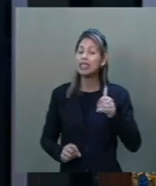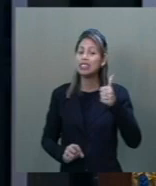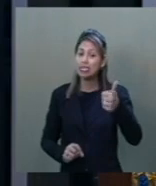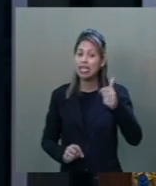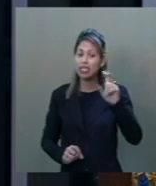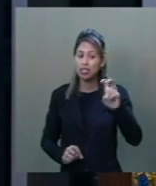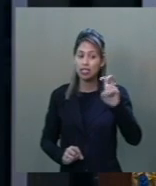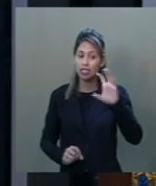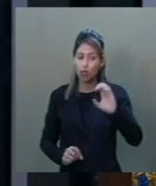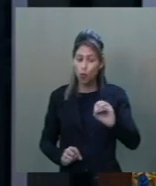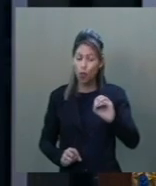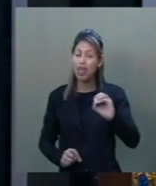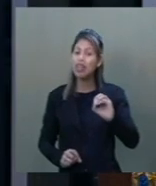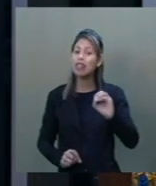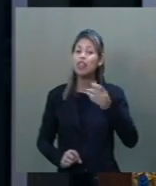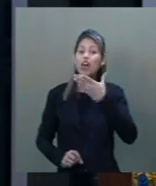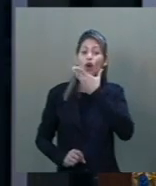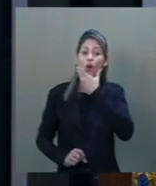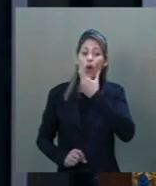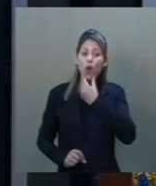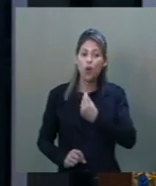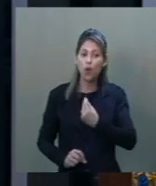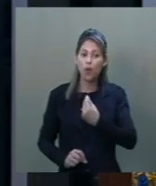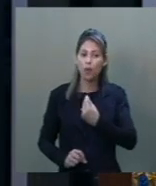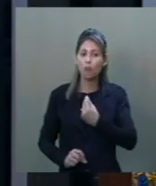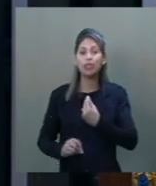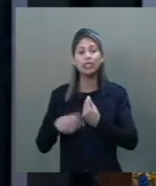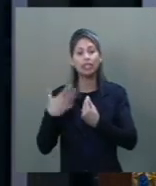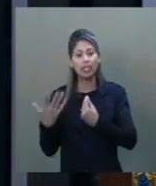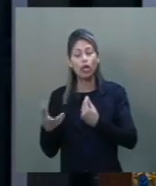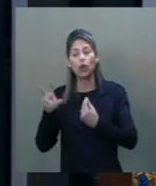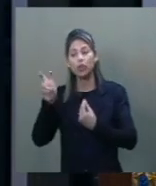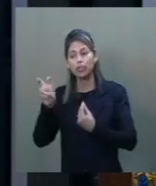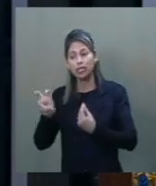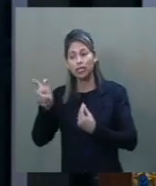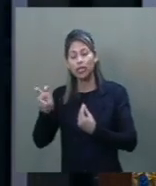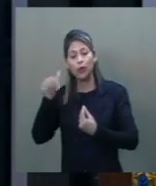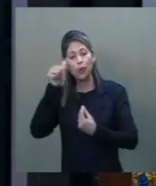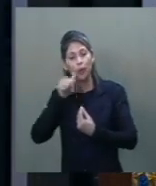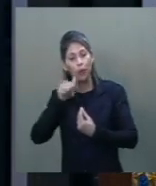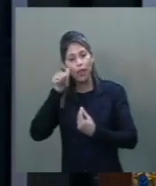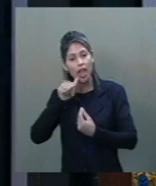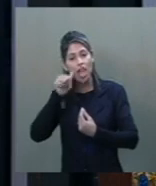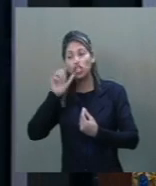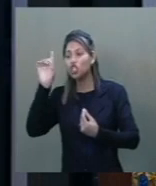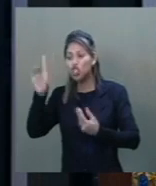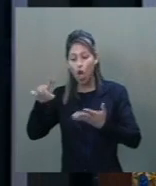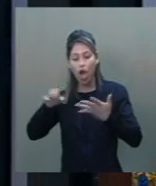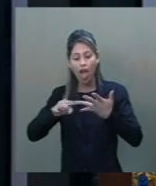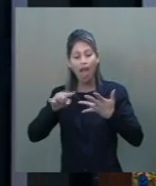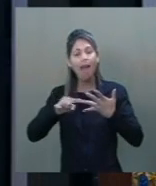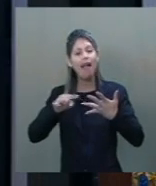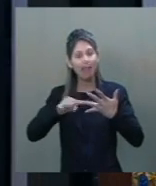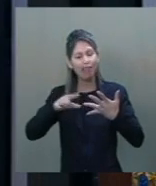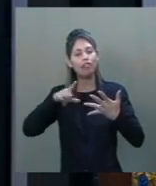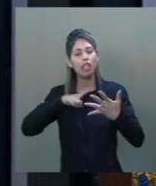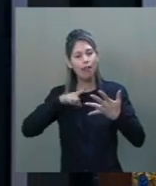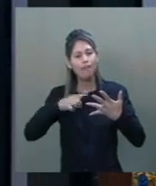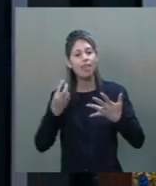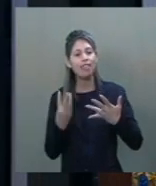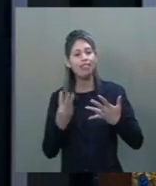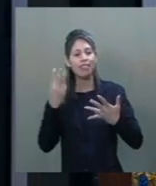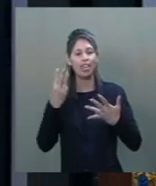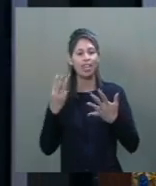3 mandatos. E dessas 5 mulheres, apenas Maria do Carmo teve 3 mandatos. Isso já